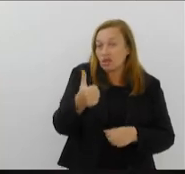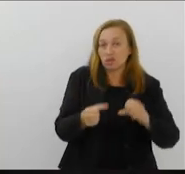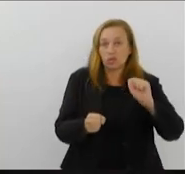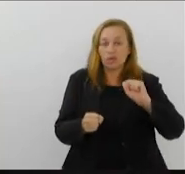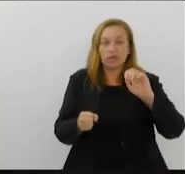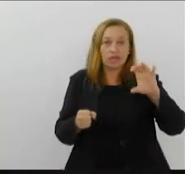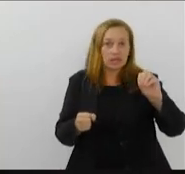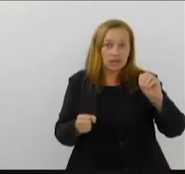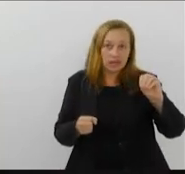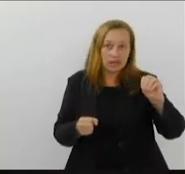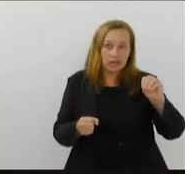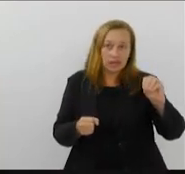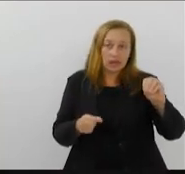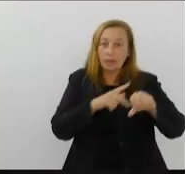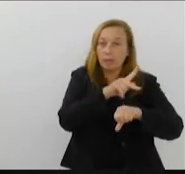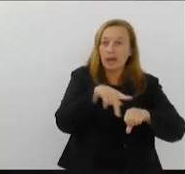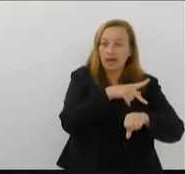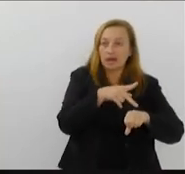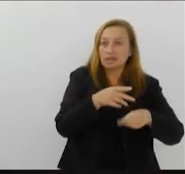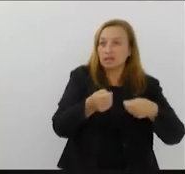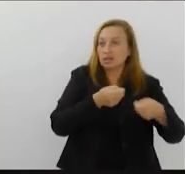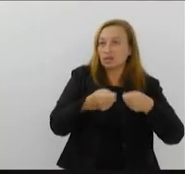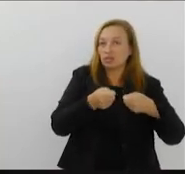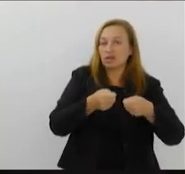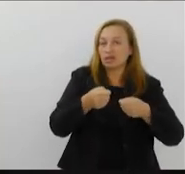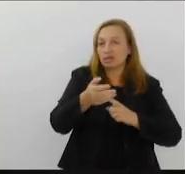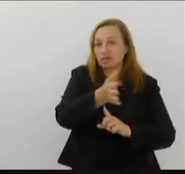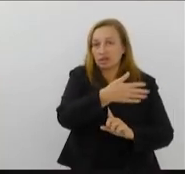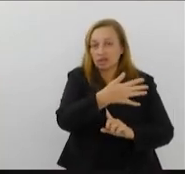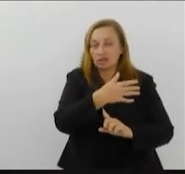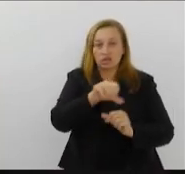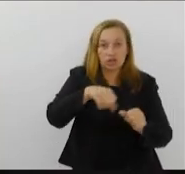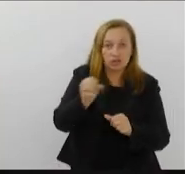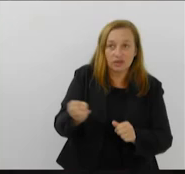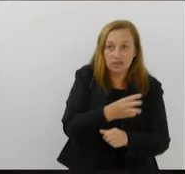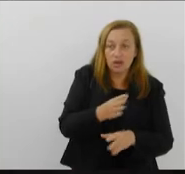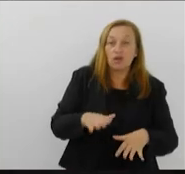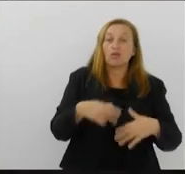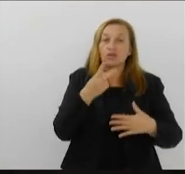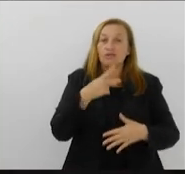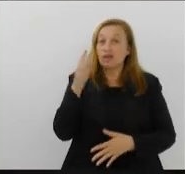que fazem parte que dominam a matriz de tecnologia e inovação. Quando